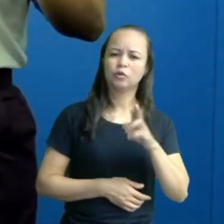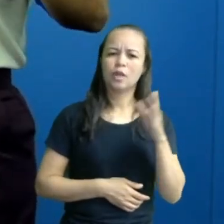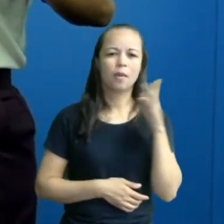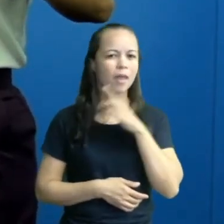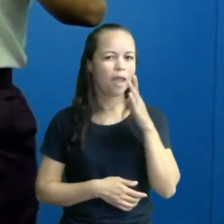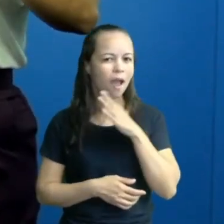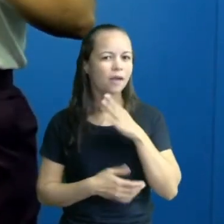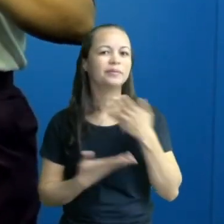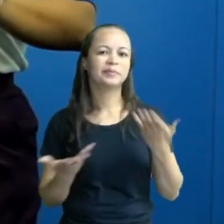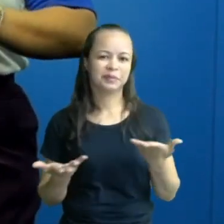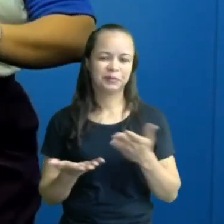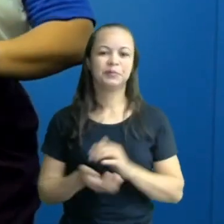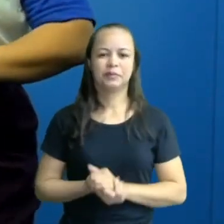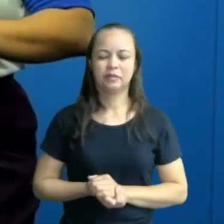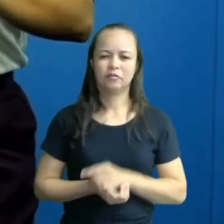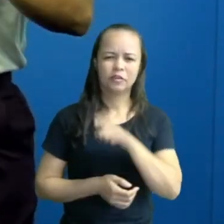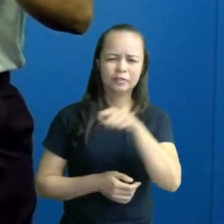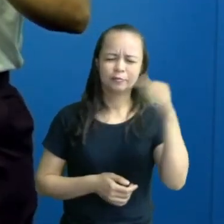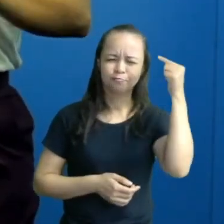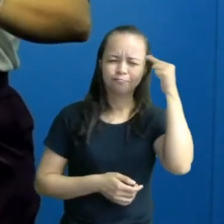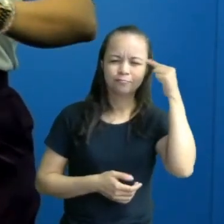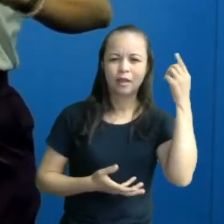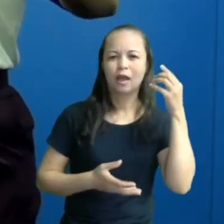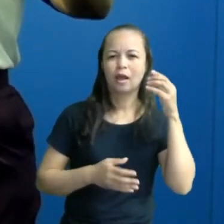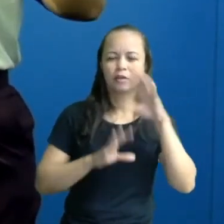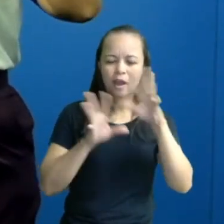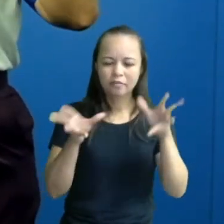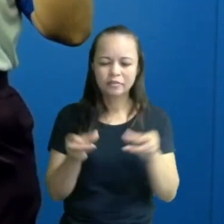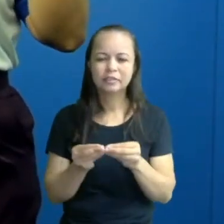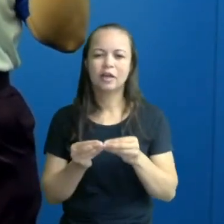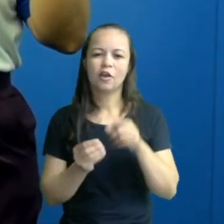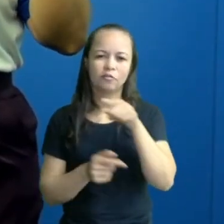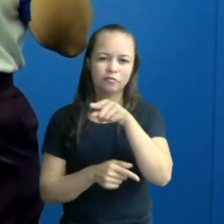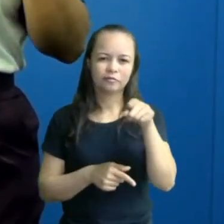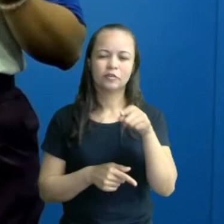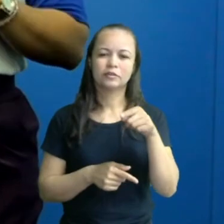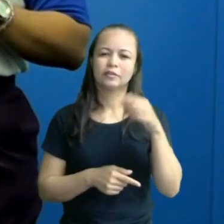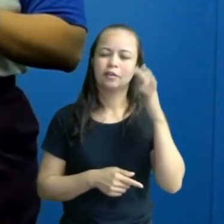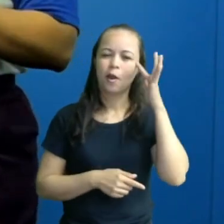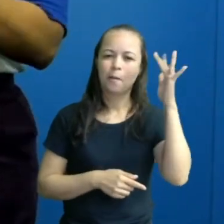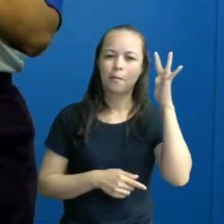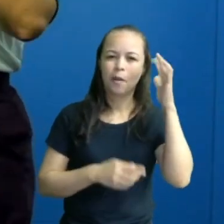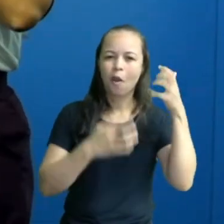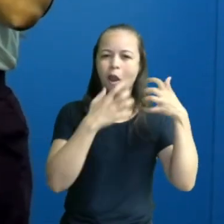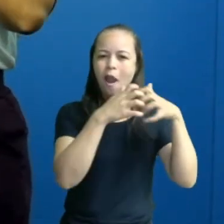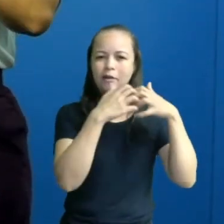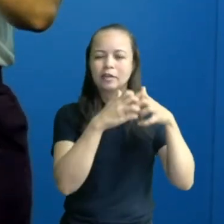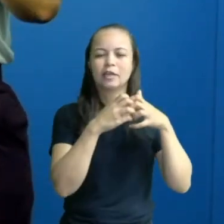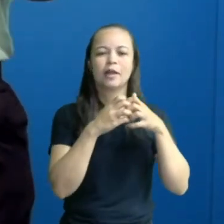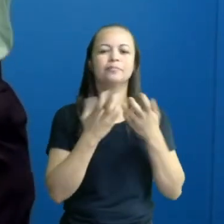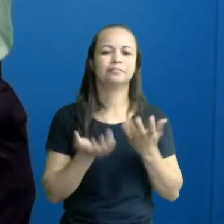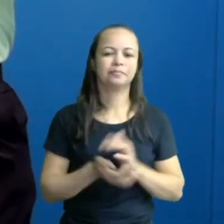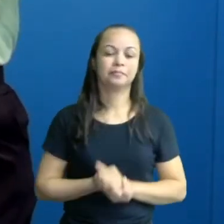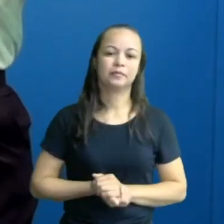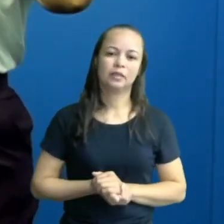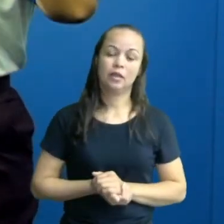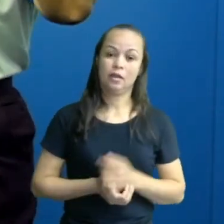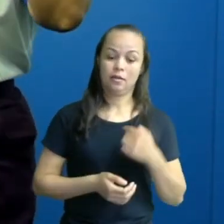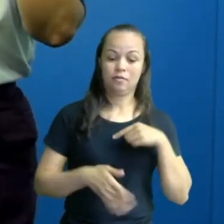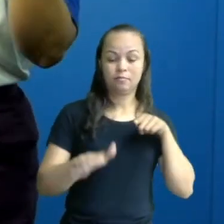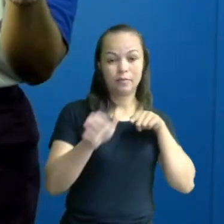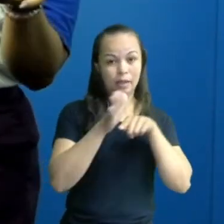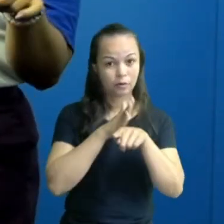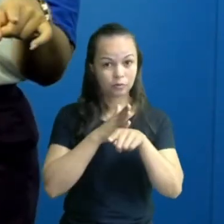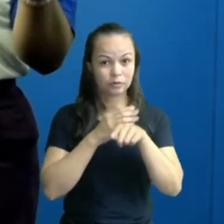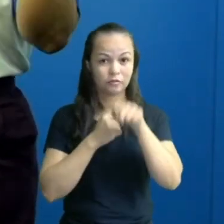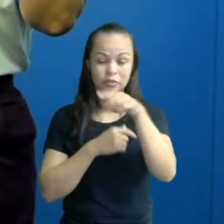Tem que pensar, vocês fizeram revisão, a gente leu sobre a história, a memória está bem fresquinha, tá? Eu vou fazer a pergunta, vocês vão